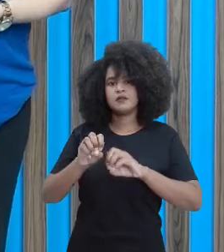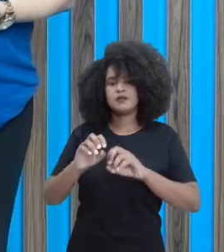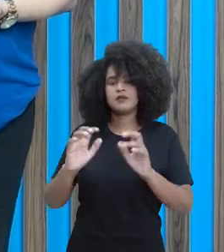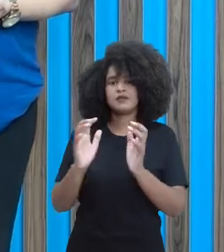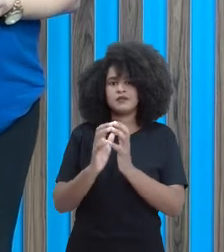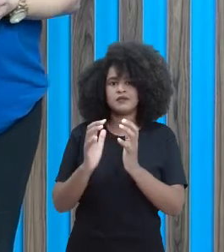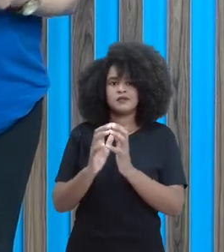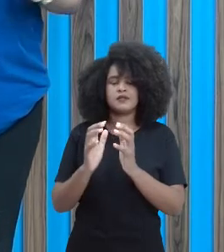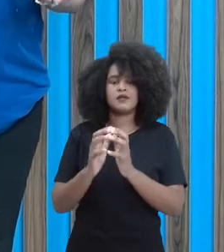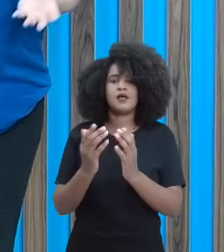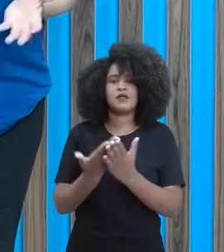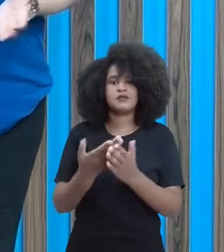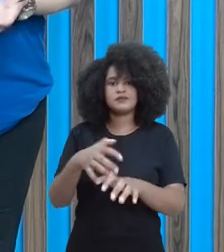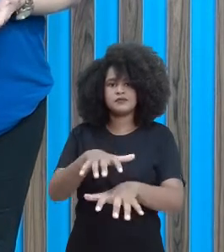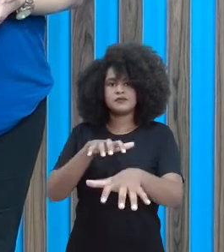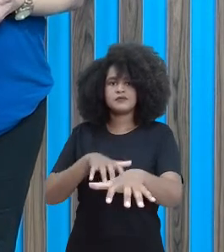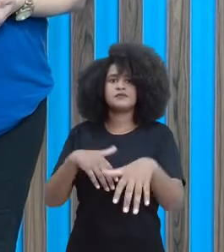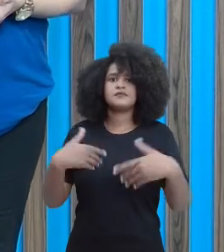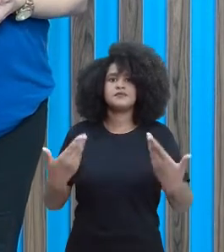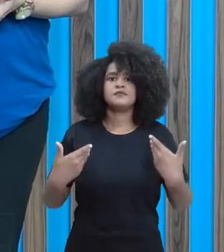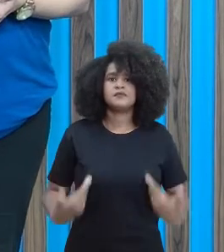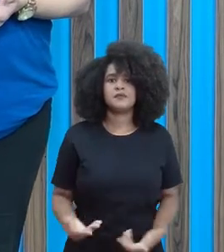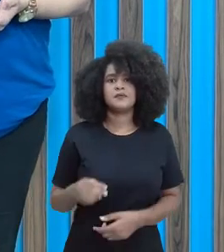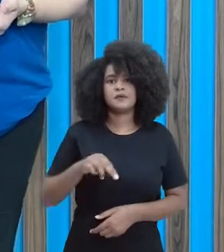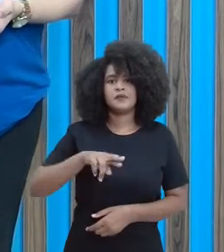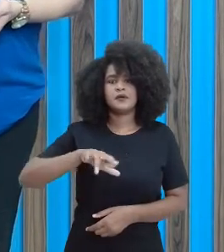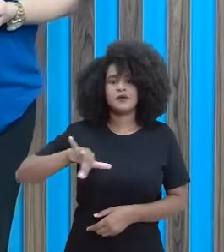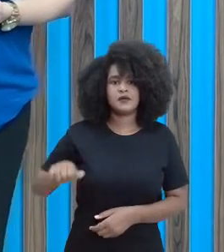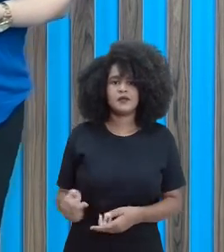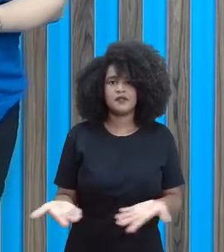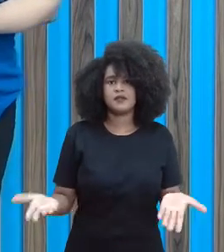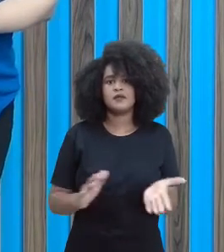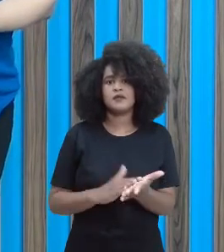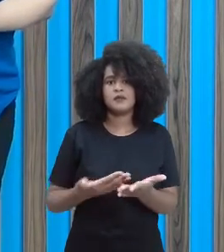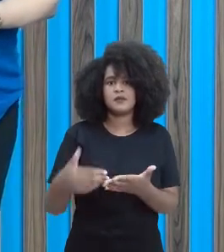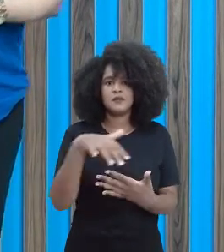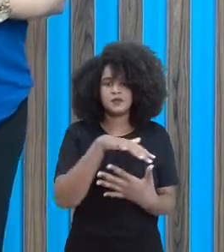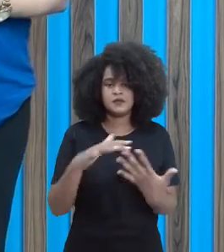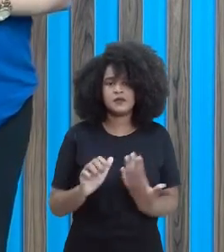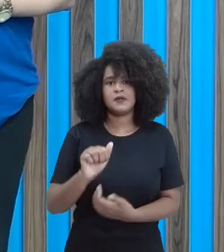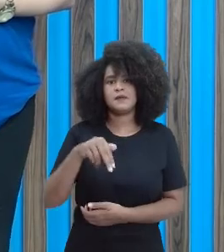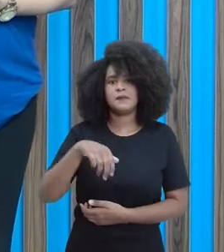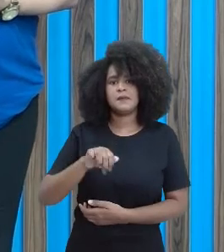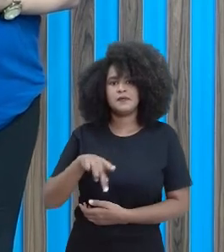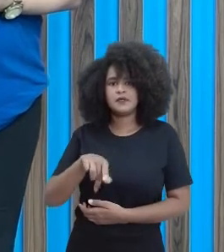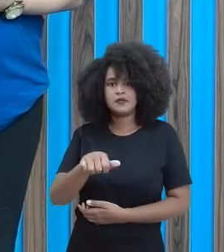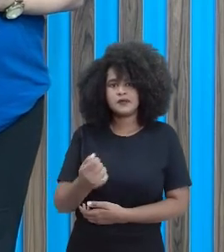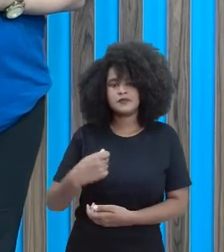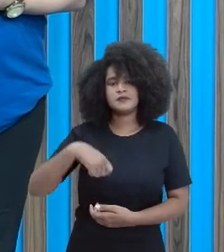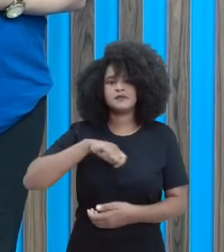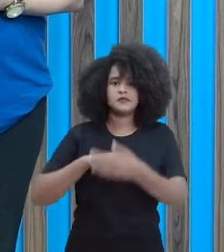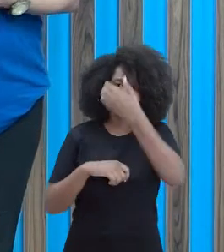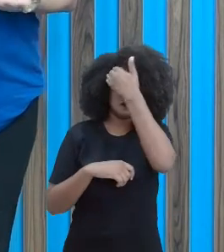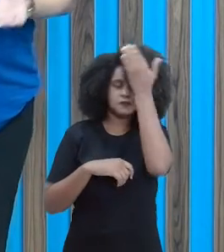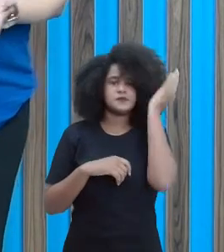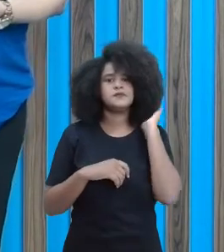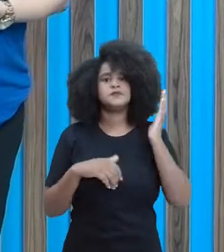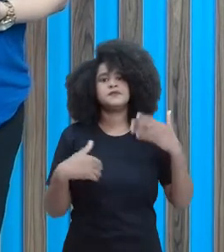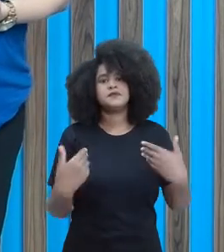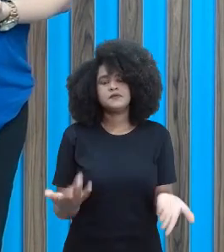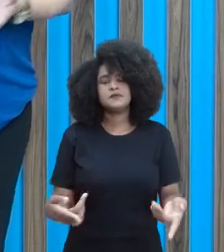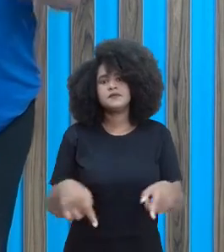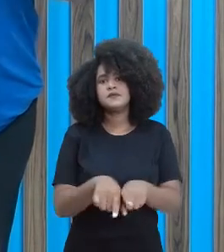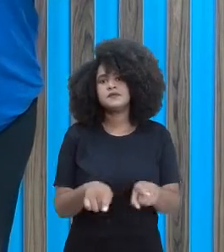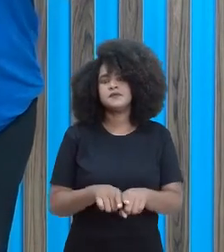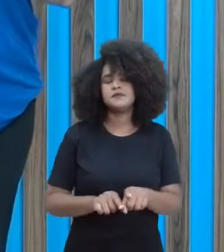Maria Carolina e estou aqui acompanhada pela intérprete de Libras, Amanda. Seja bem-vinda, Amanda, à nossa aula. E